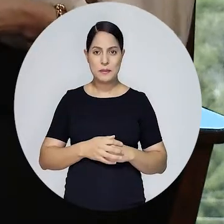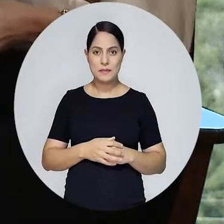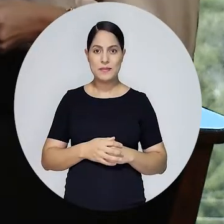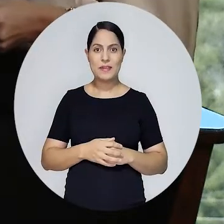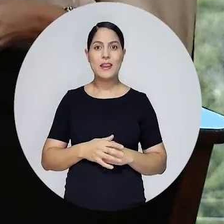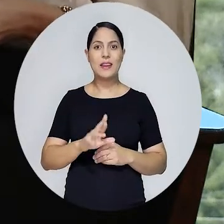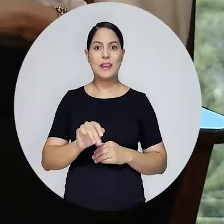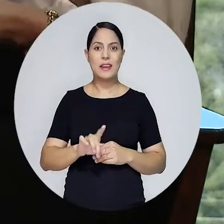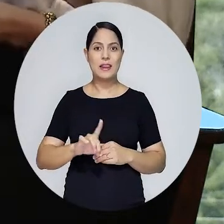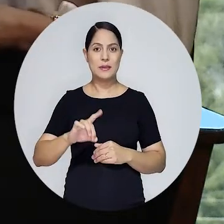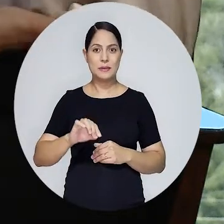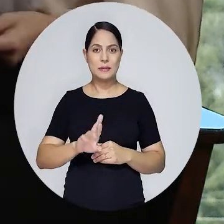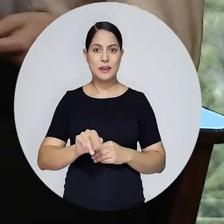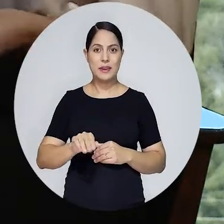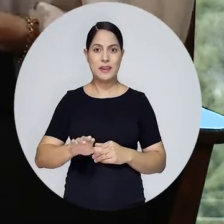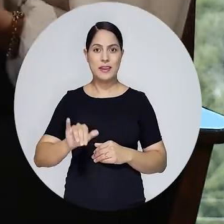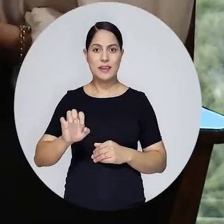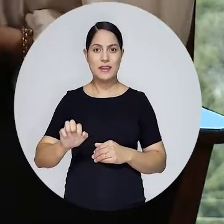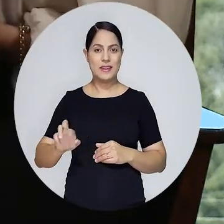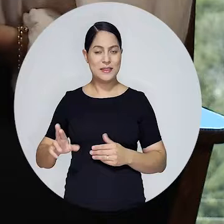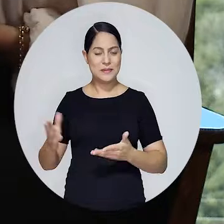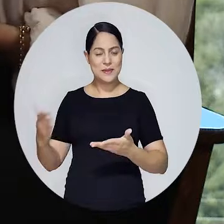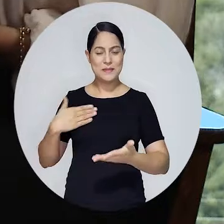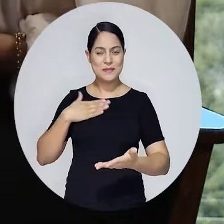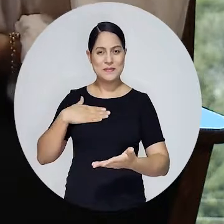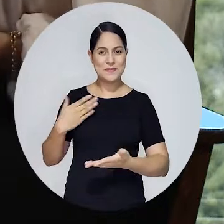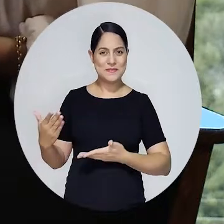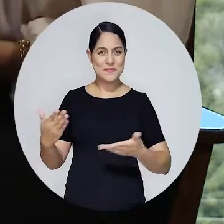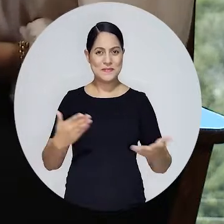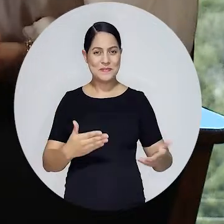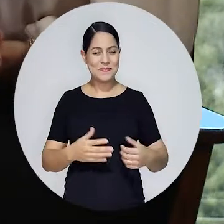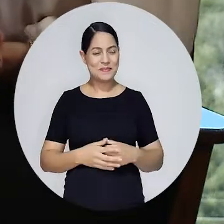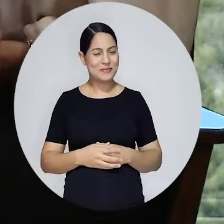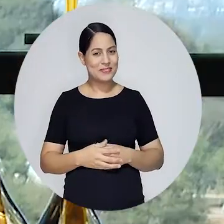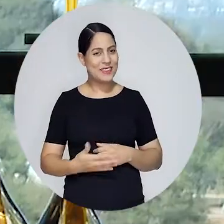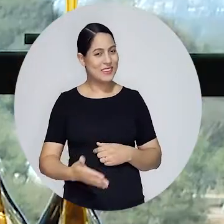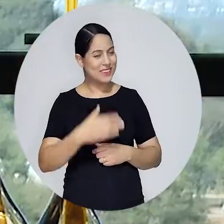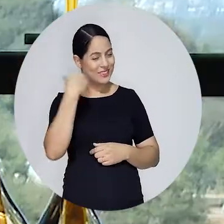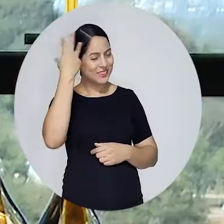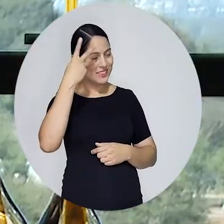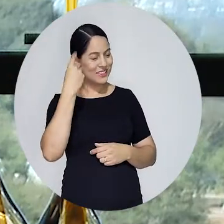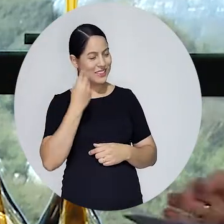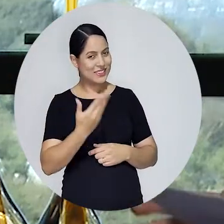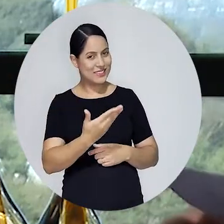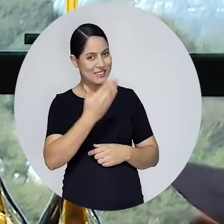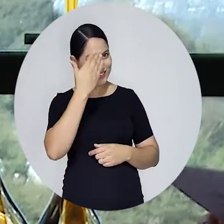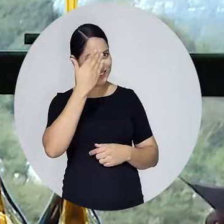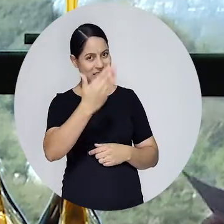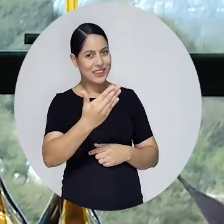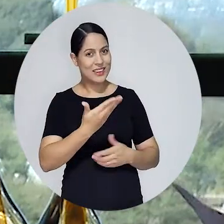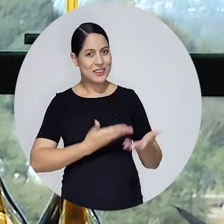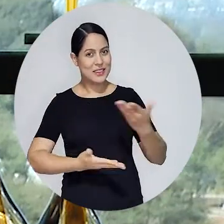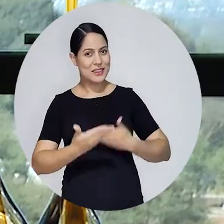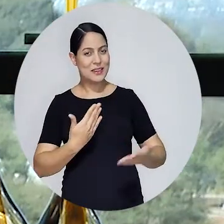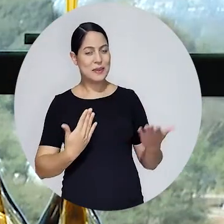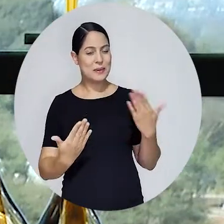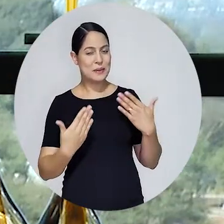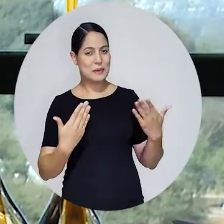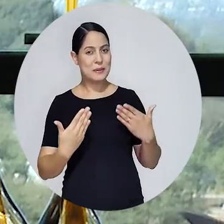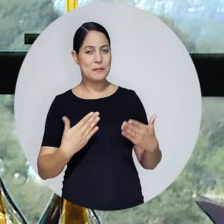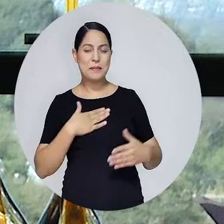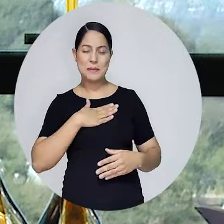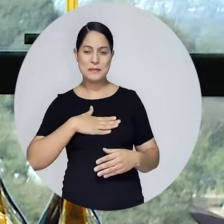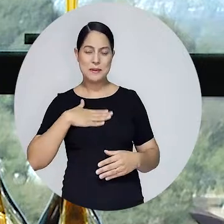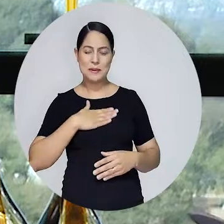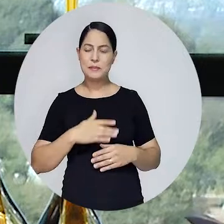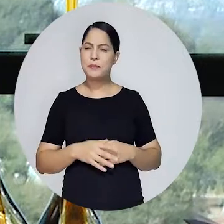Advocacia, Ricardo Breyer. Doutor, é um prazer recebê-lo aqui no OAB Entrevista. Seja muito bem-vindo. Obrigado, Mari. É um prazer estar com vocês e poder conversar